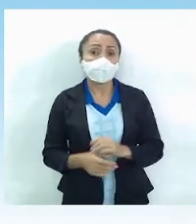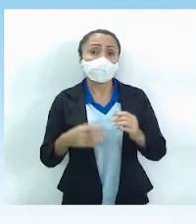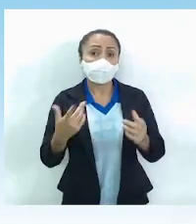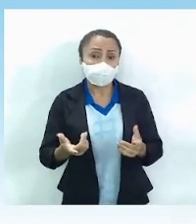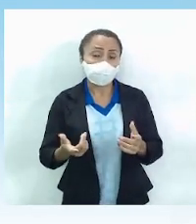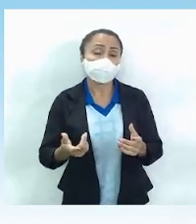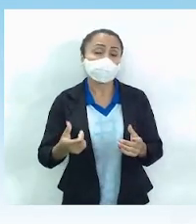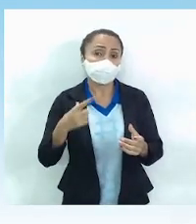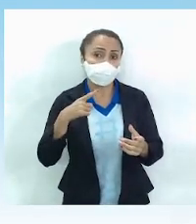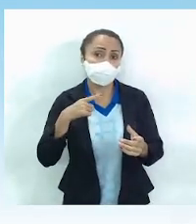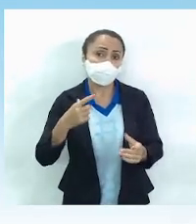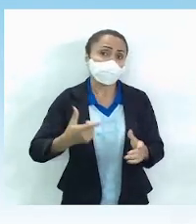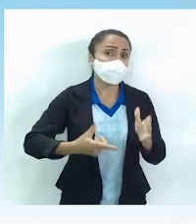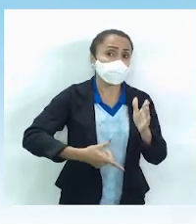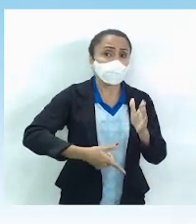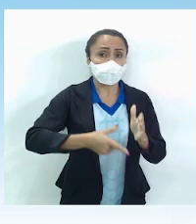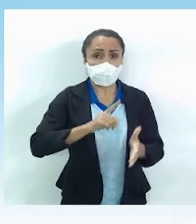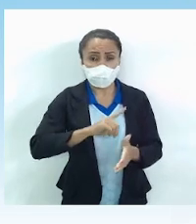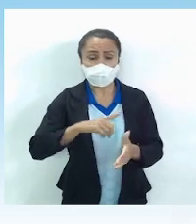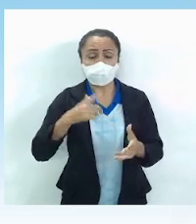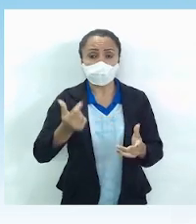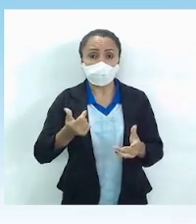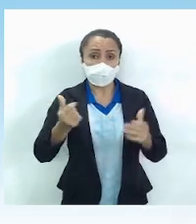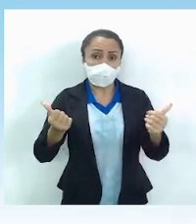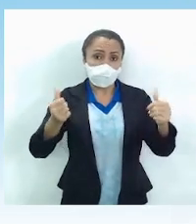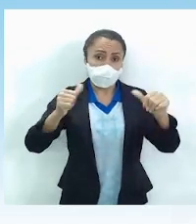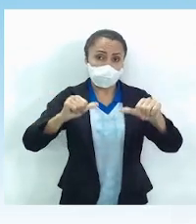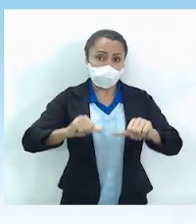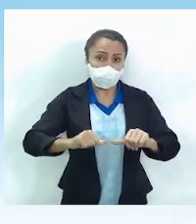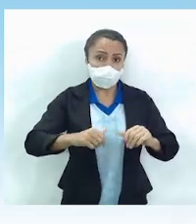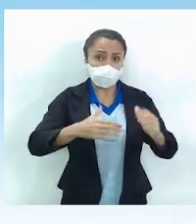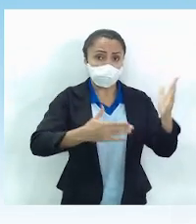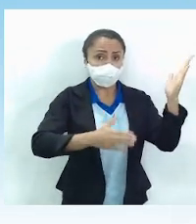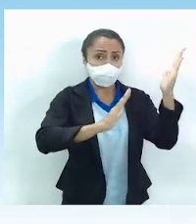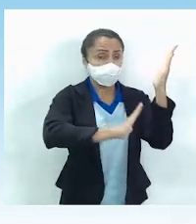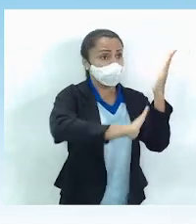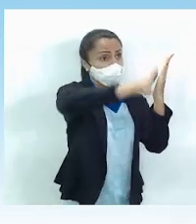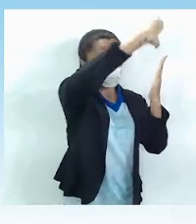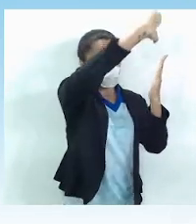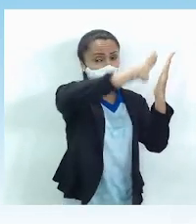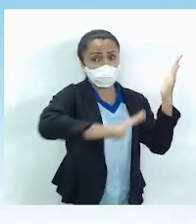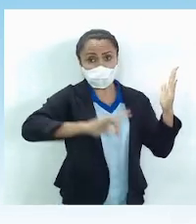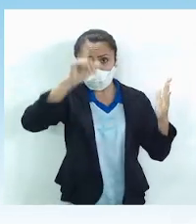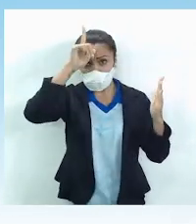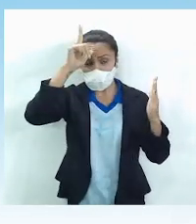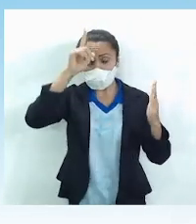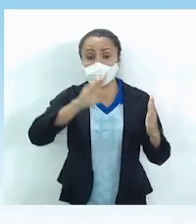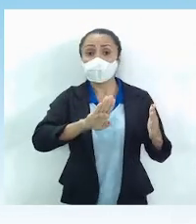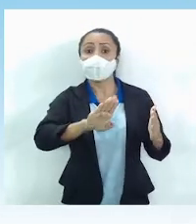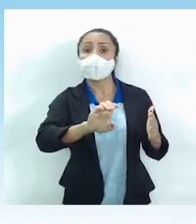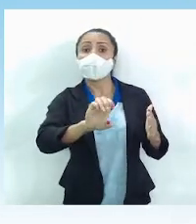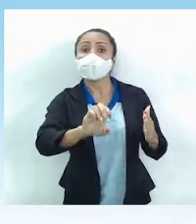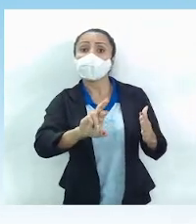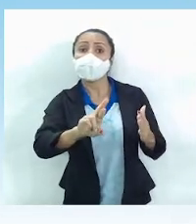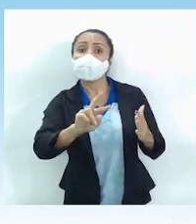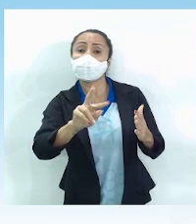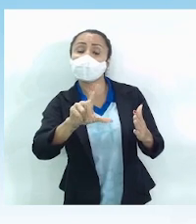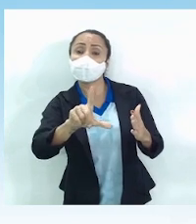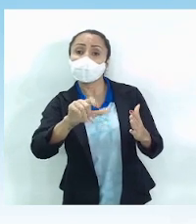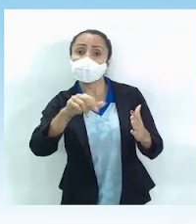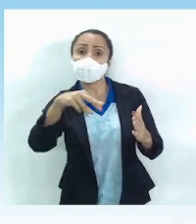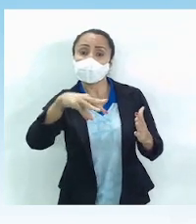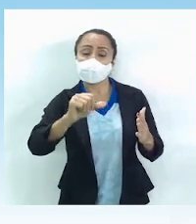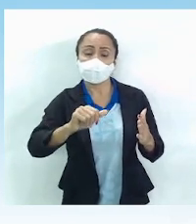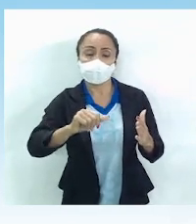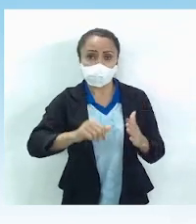Precedeu-se também com a queda do Muro de Berlim em 89. E aí, em 1991,